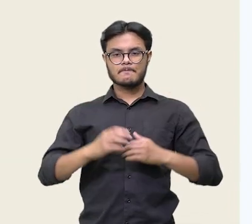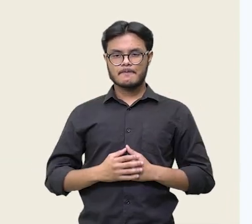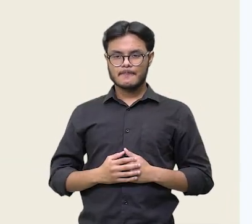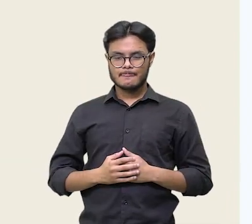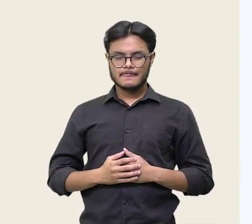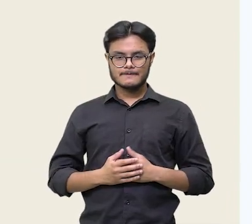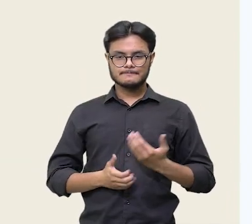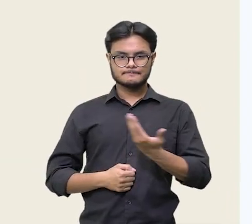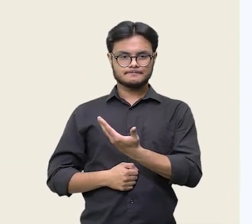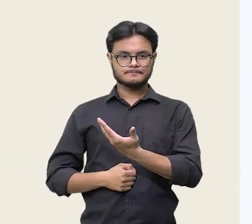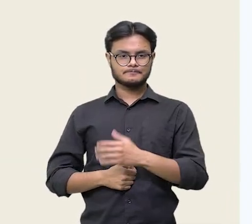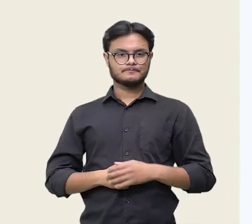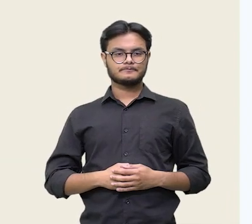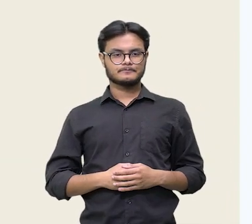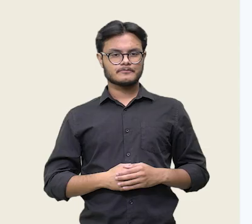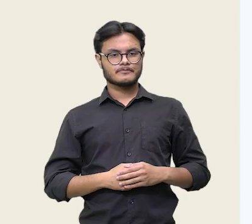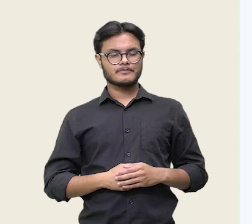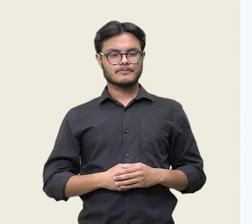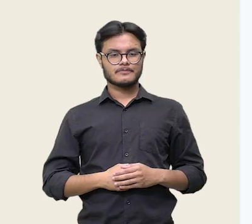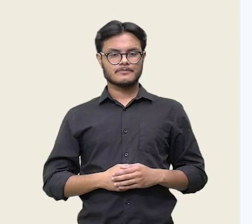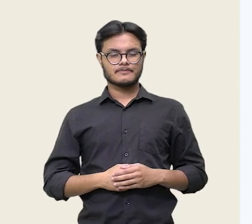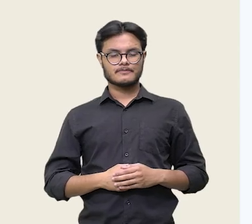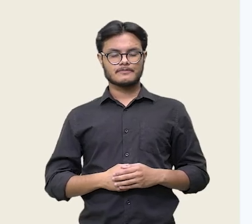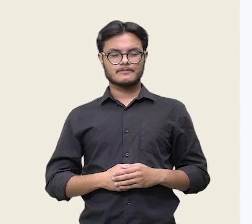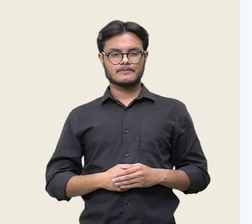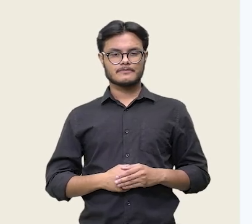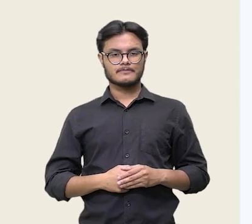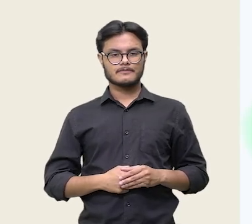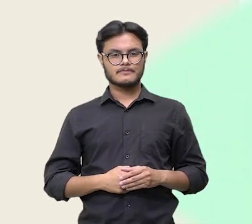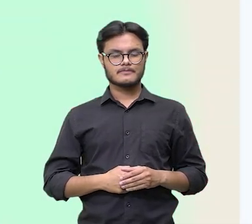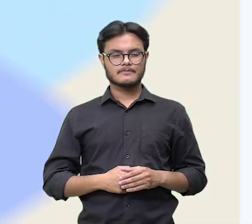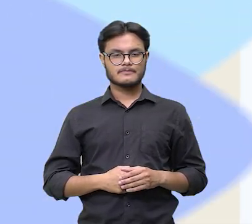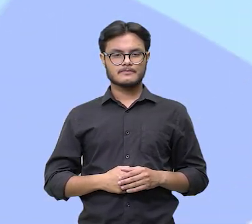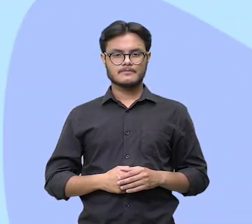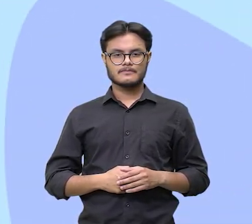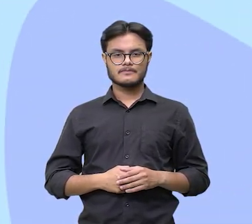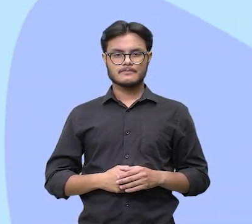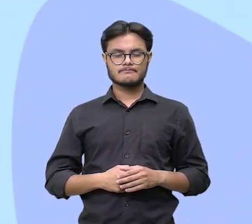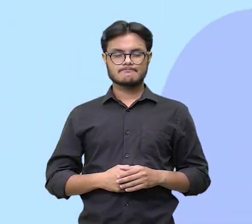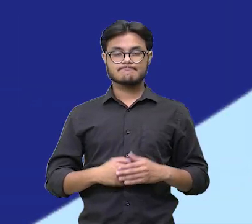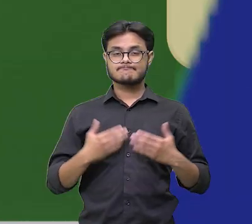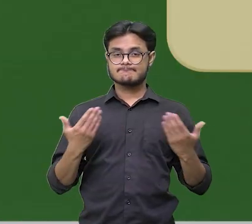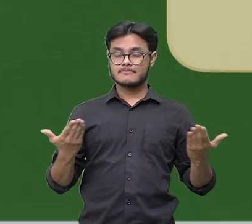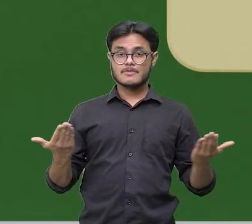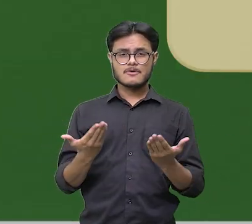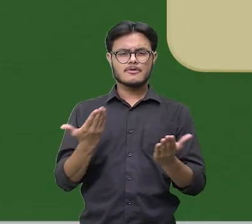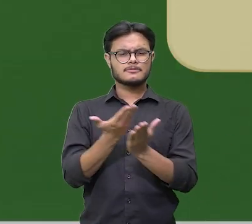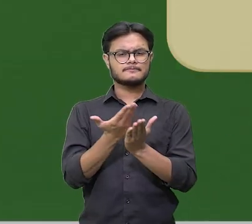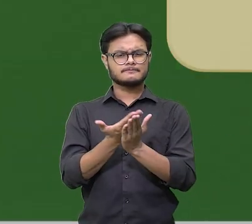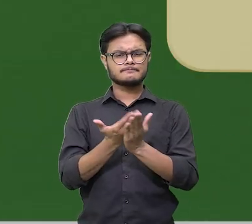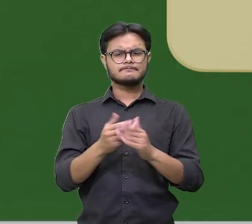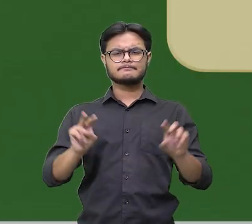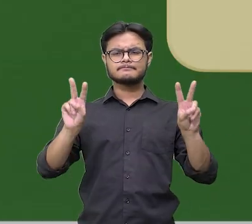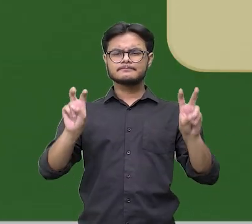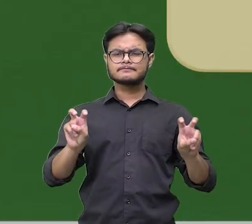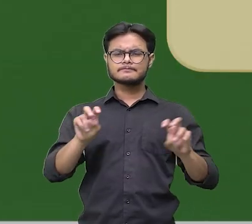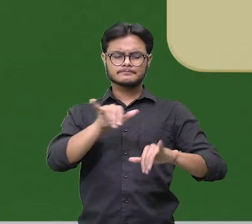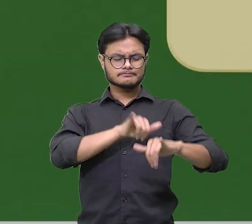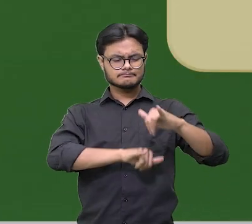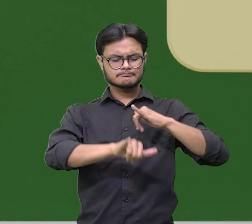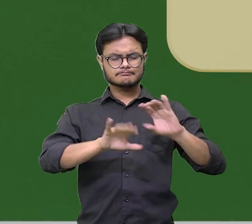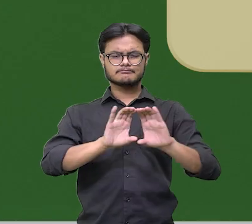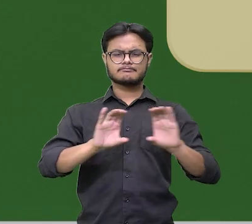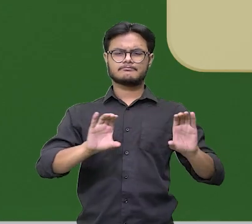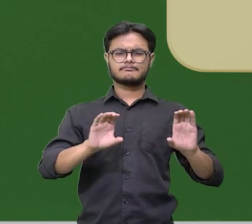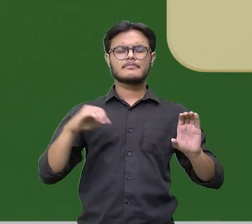Rzinho é a resistência interna e U é a tensão fornecida para o circuito. Na aula de hoje, nós falamos sobre corrente elétrica, elementos